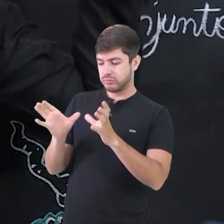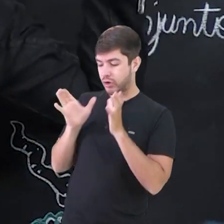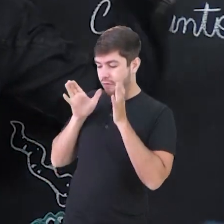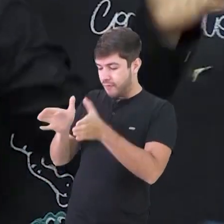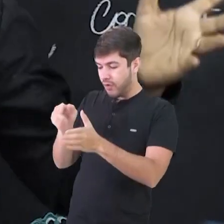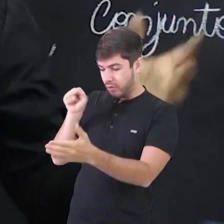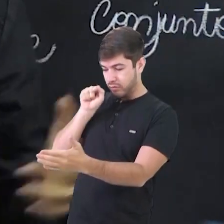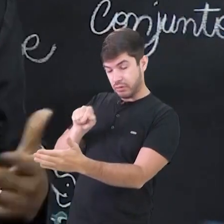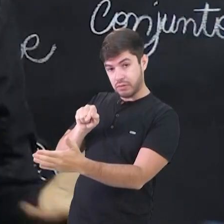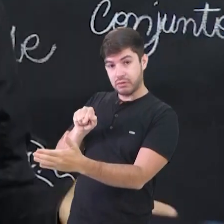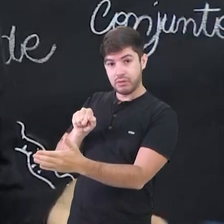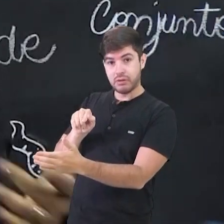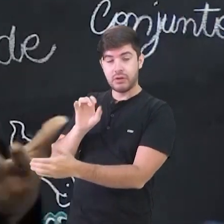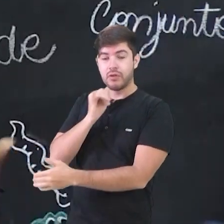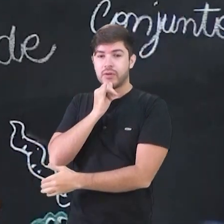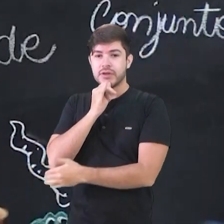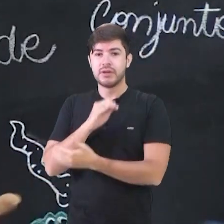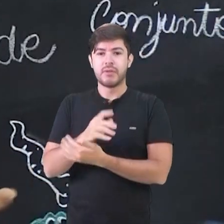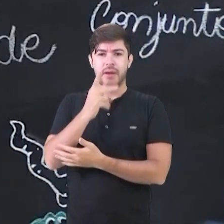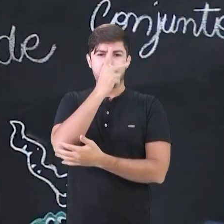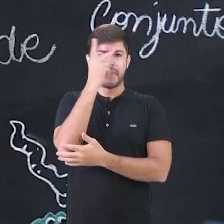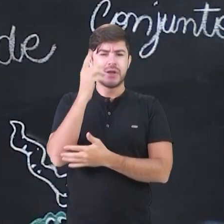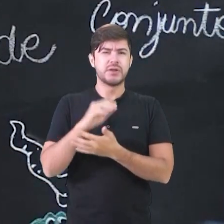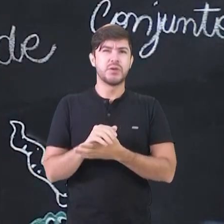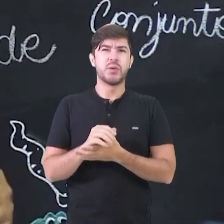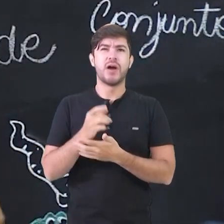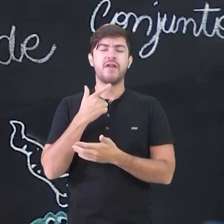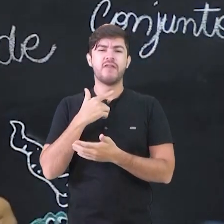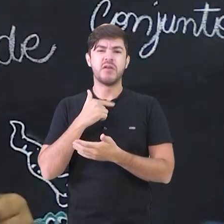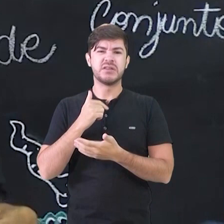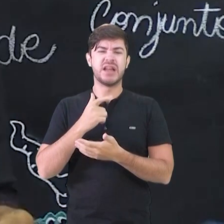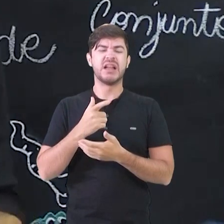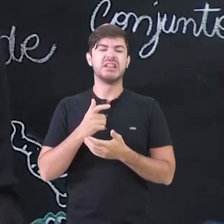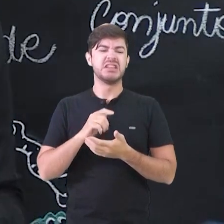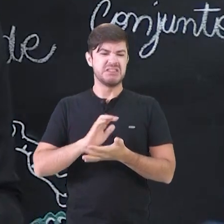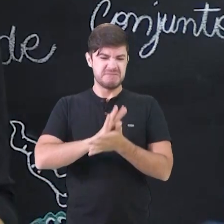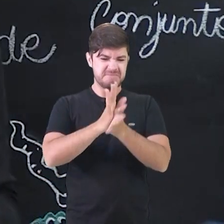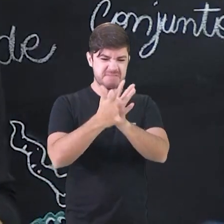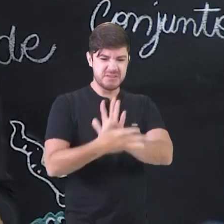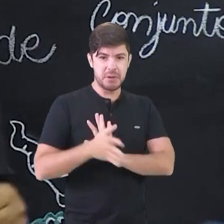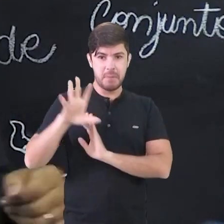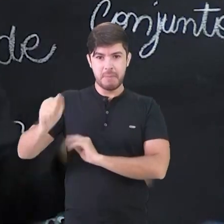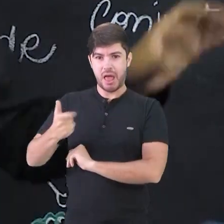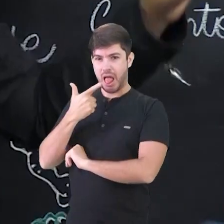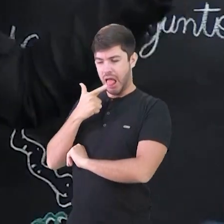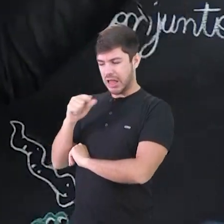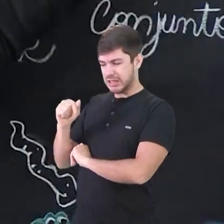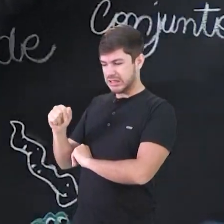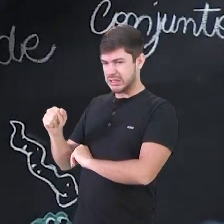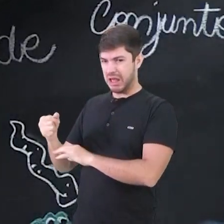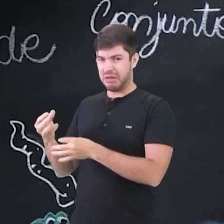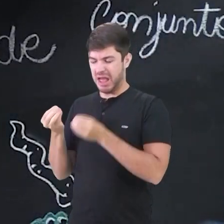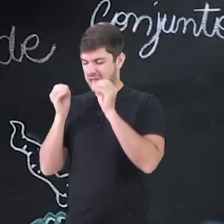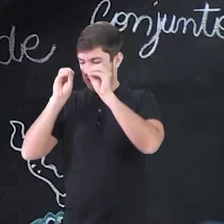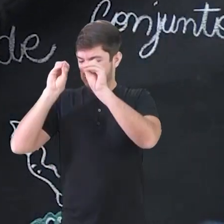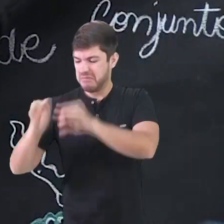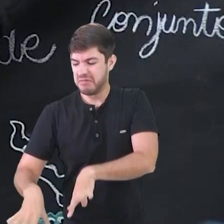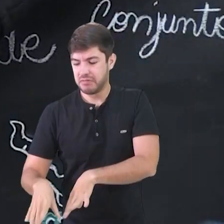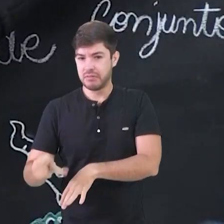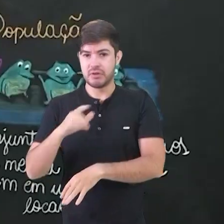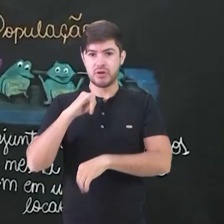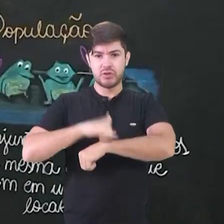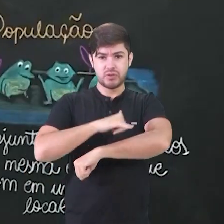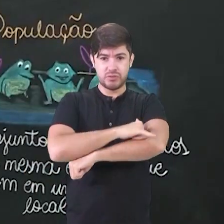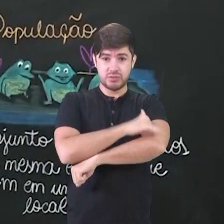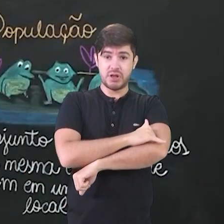indivíduo. Tem pessoas que, por exemplo, que por uma má fé, elas querem jogar sal ou algum produto tóxico para afetar um